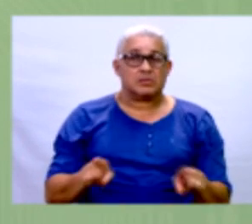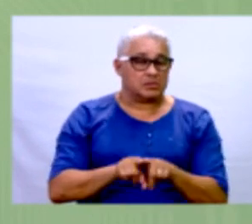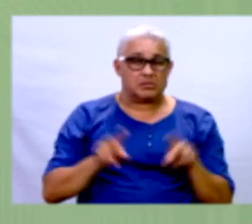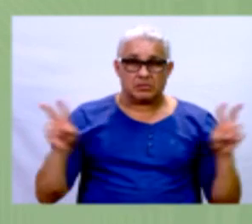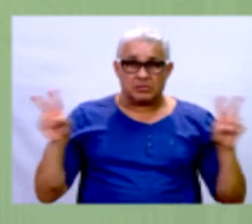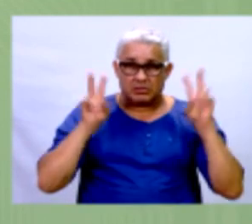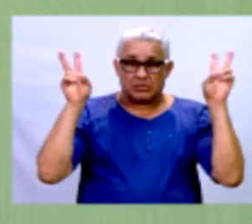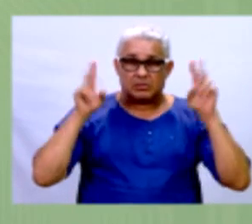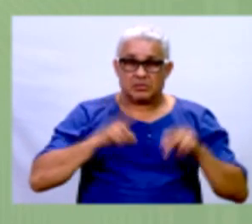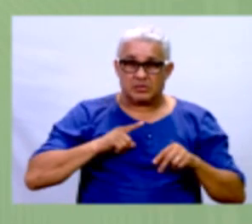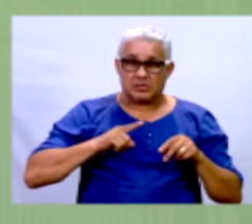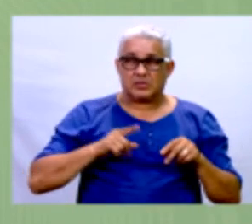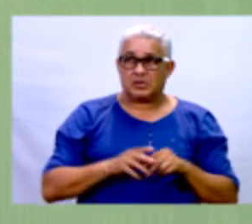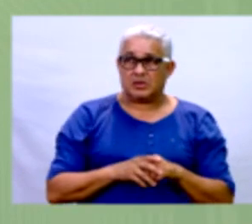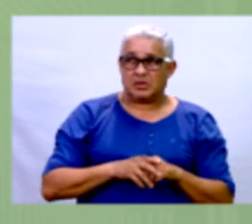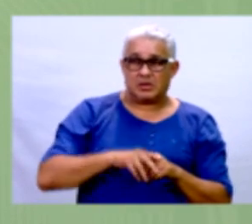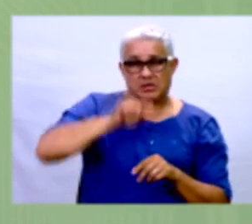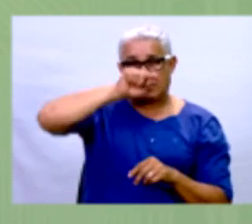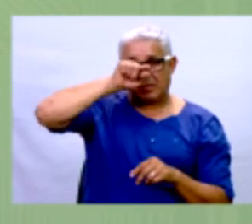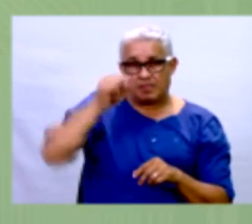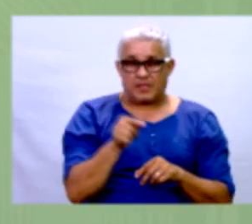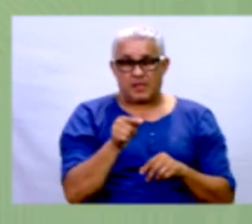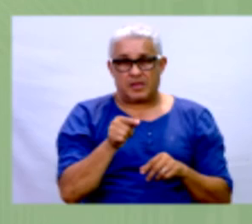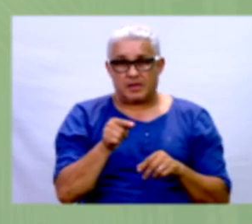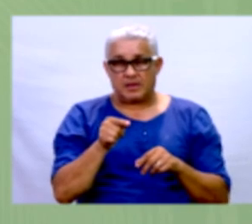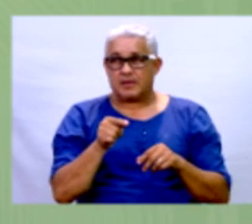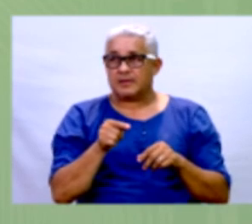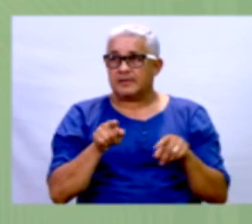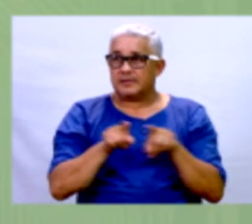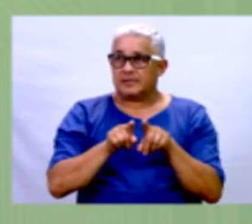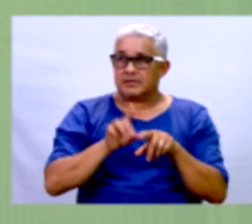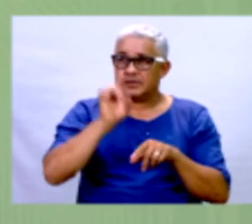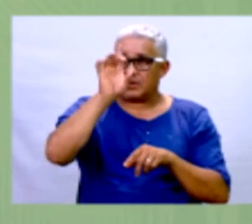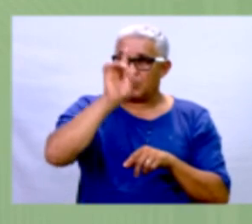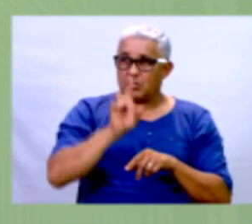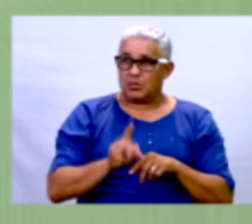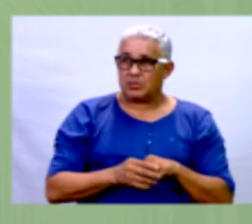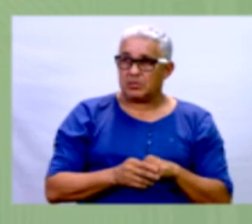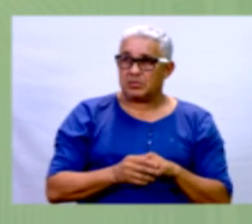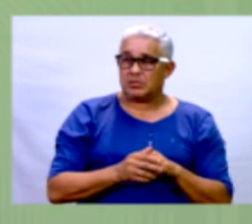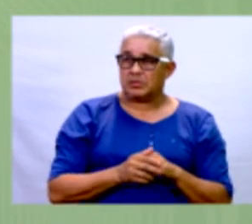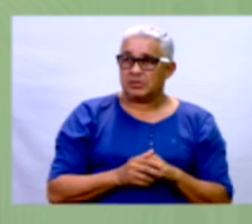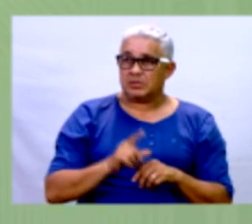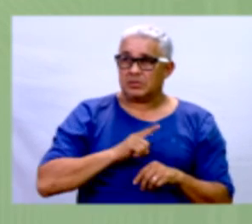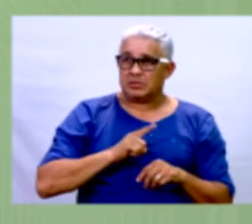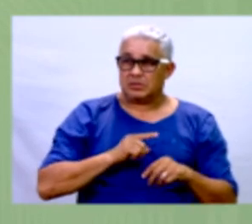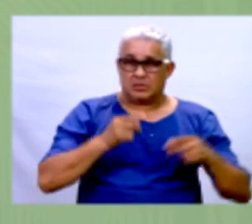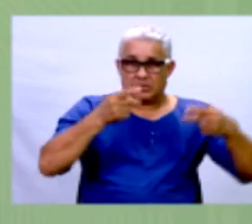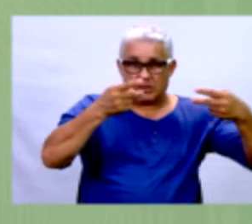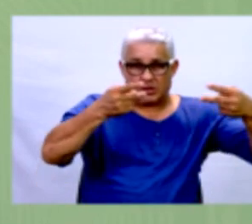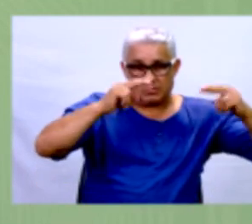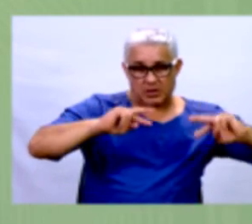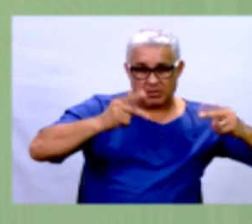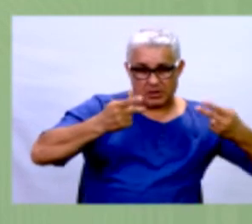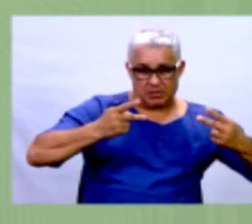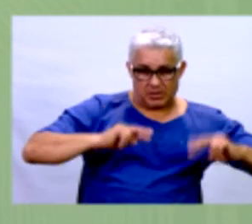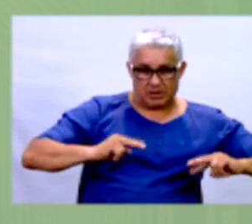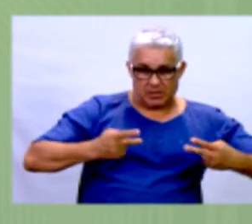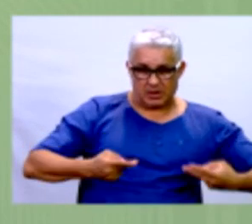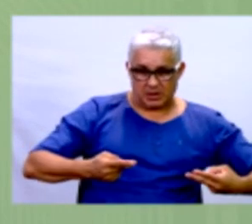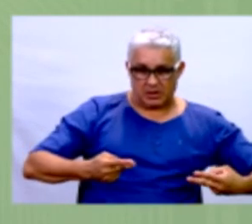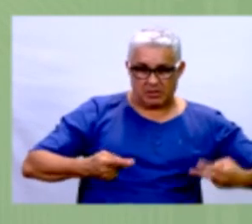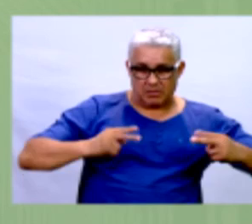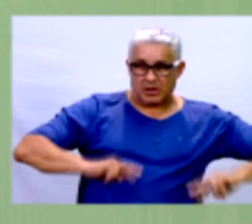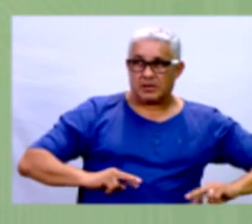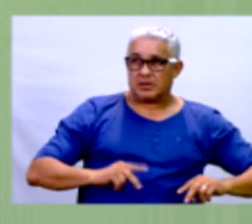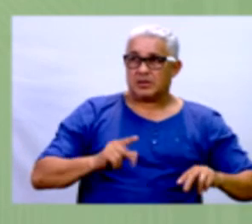estão entre a abertura e o fechamento de cada caractere, certo? Então, nós temos, seguindo esse padrão, né? Todos eles, a